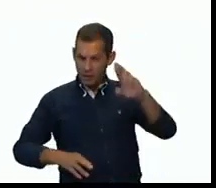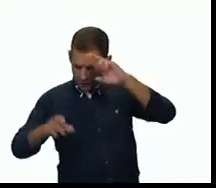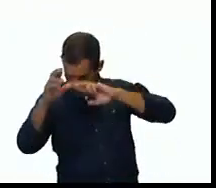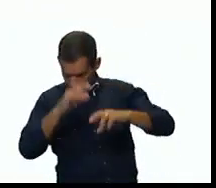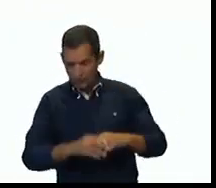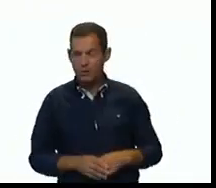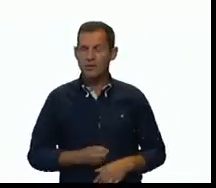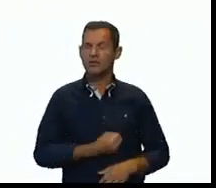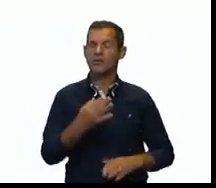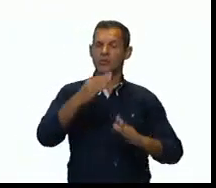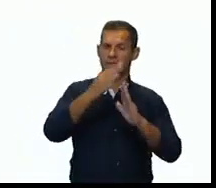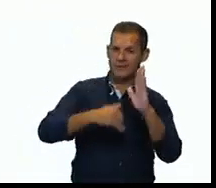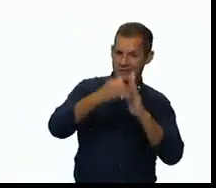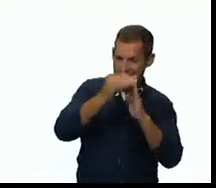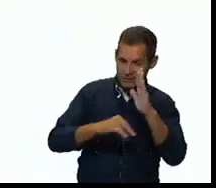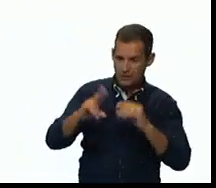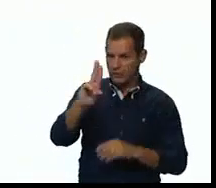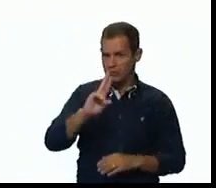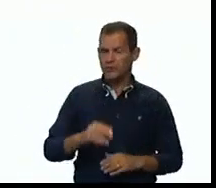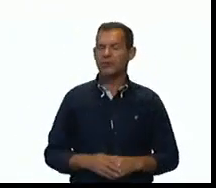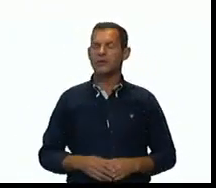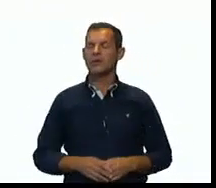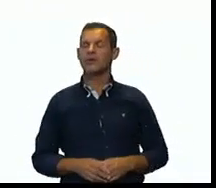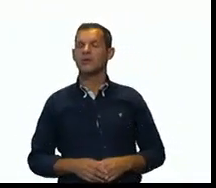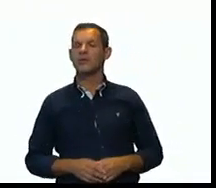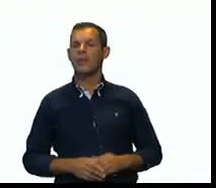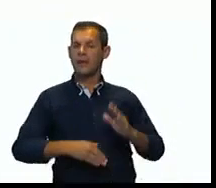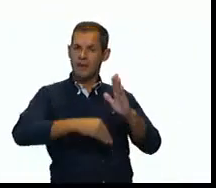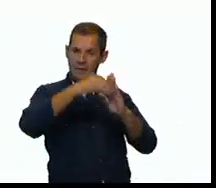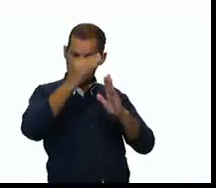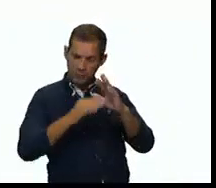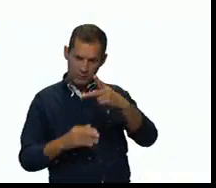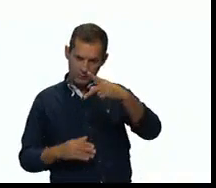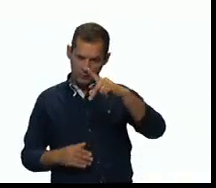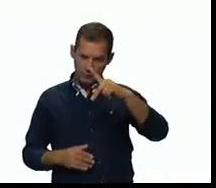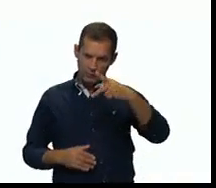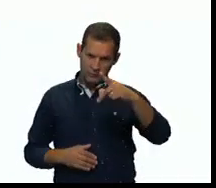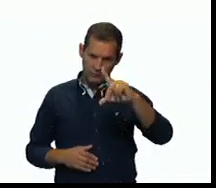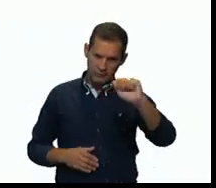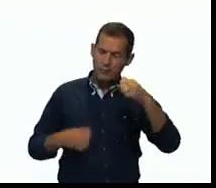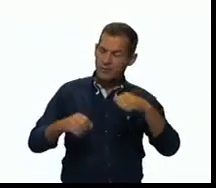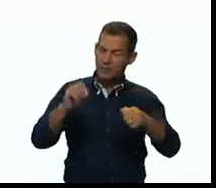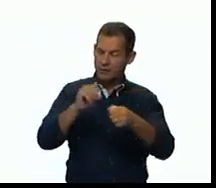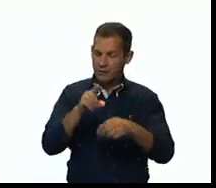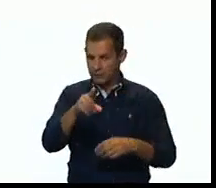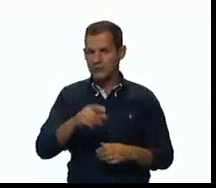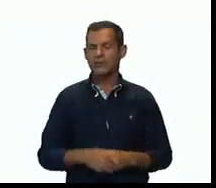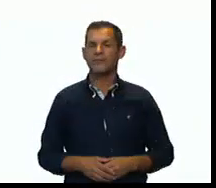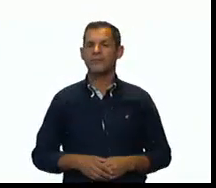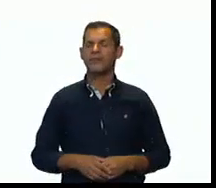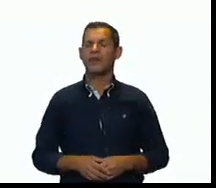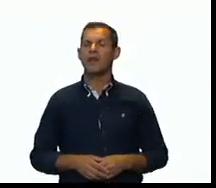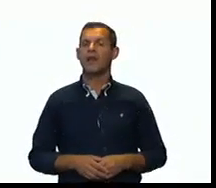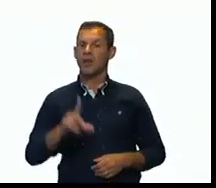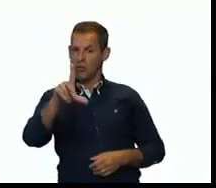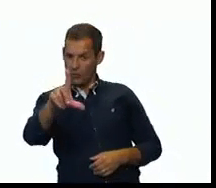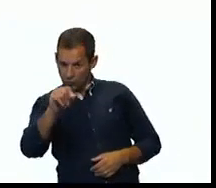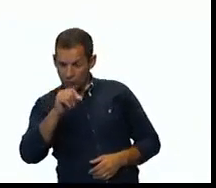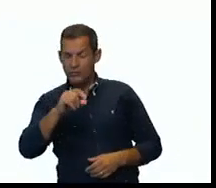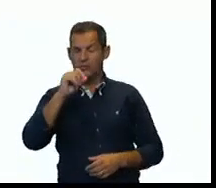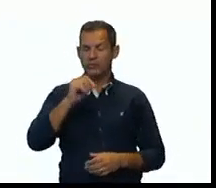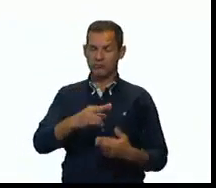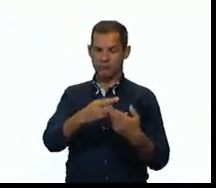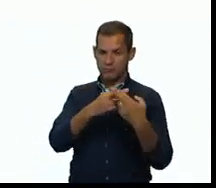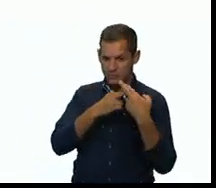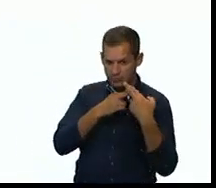de tinta que está sendo utilizada na pintura de suas placas, ele deverá ser realizado. E você foi o designado para ser